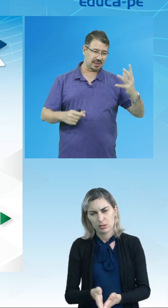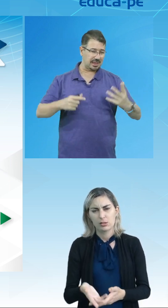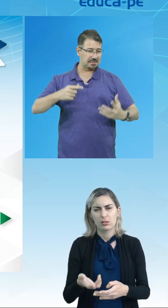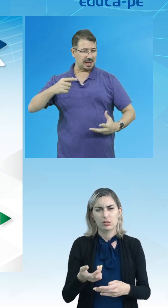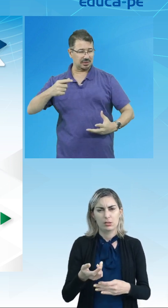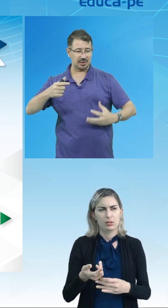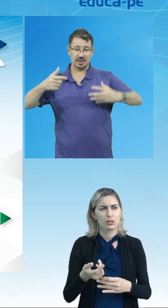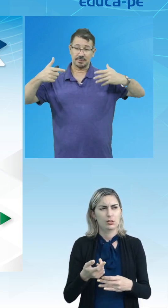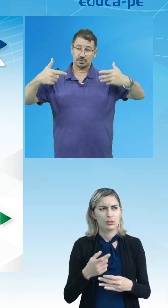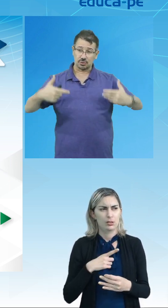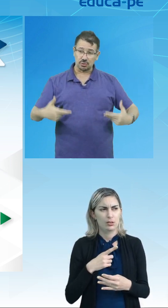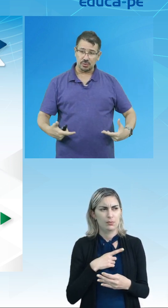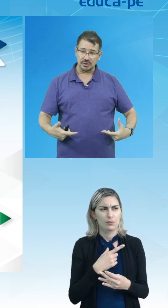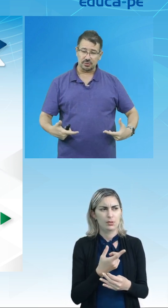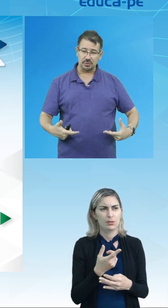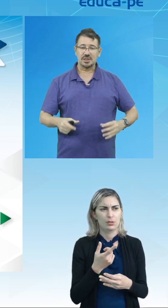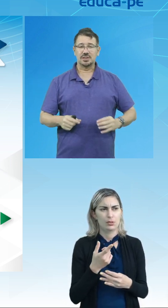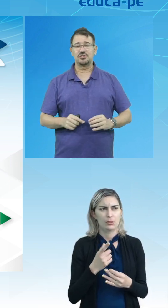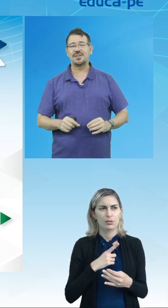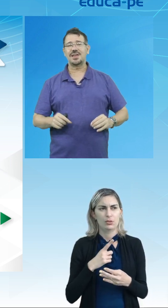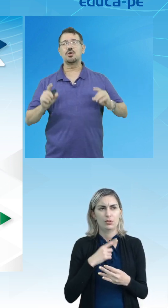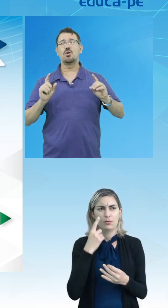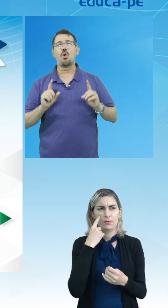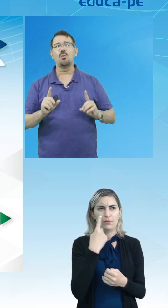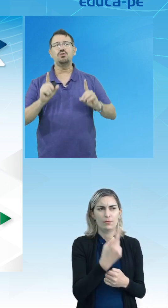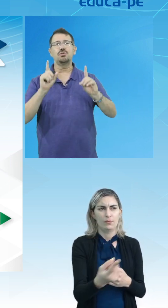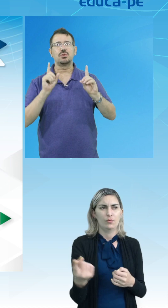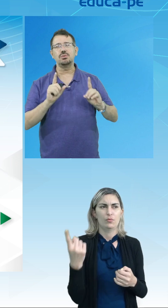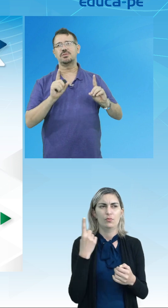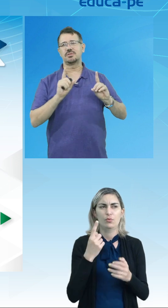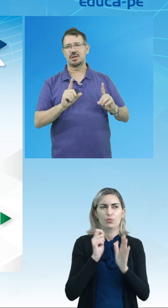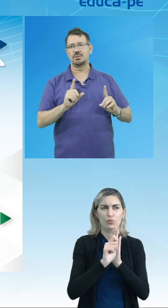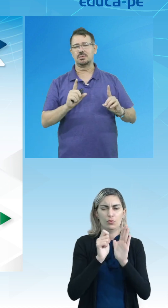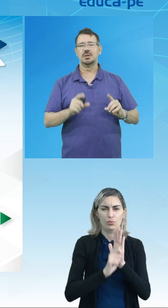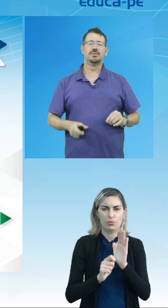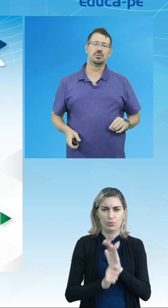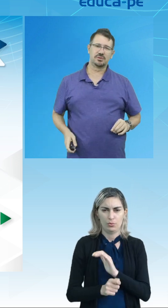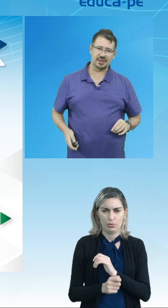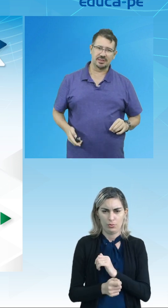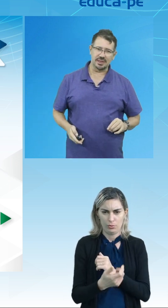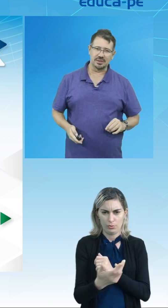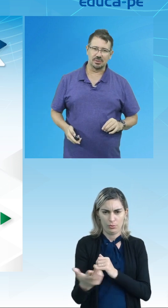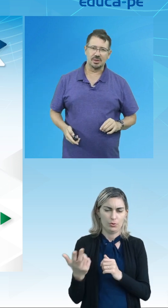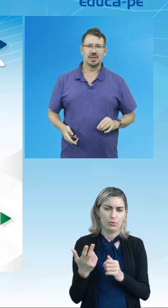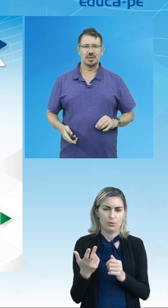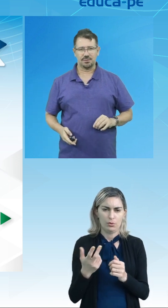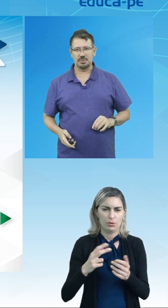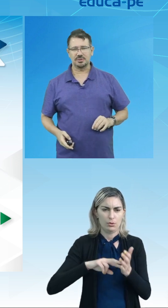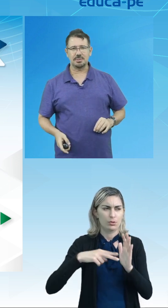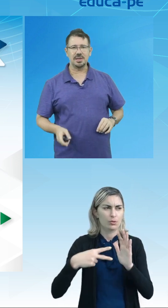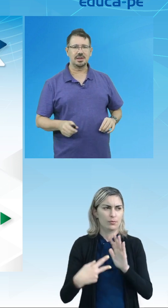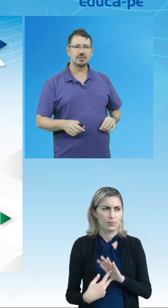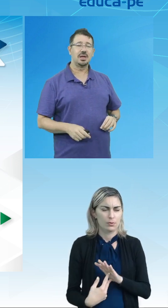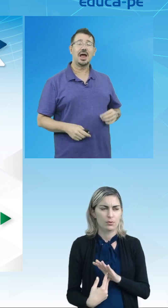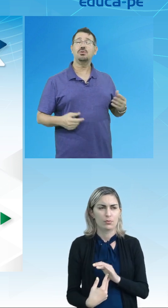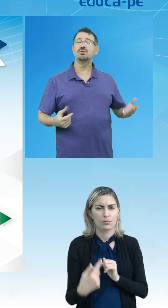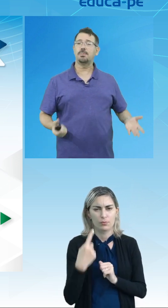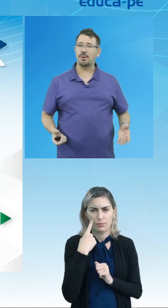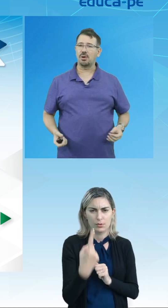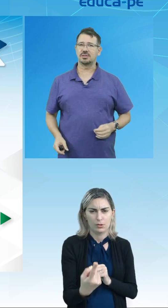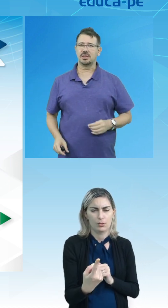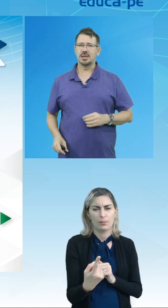a fonte, a imagem. Tudo isso está na construção do sentido e vamos caminhando